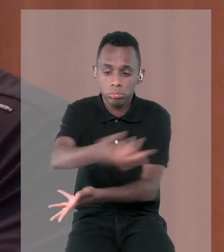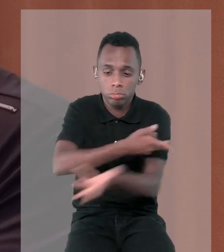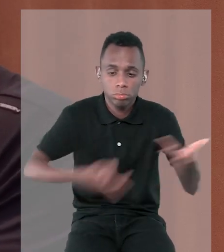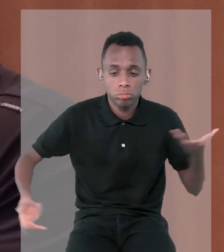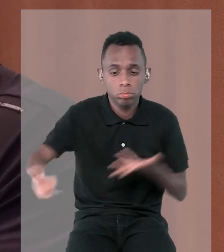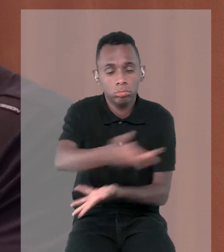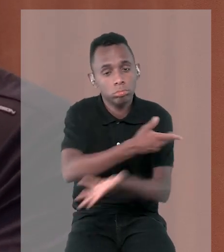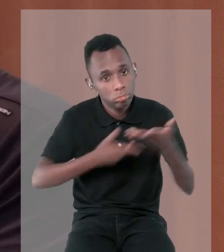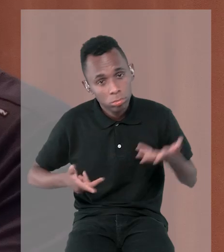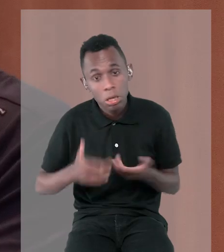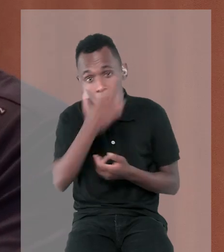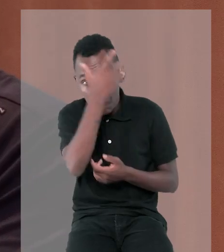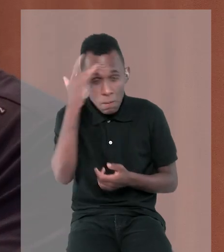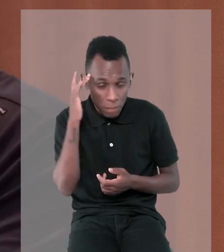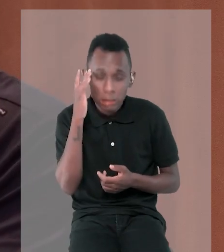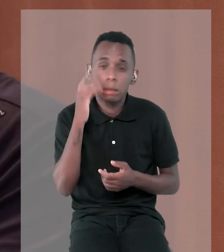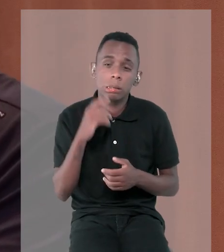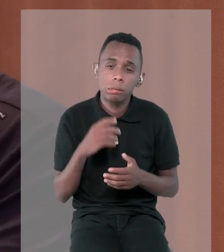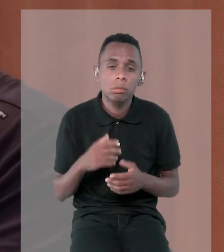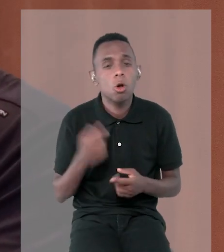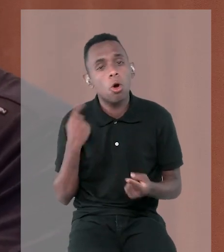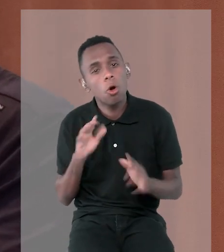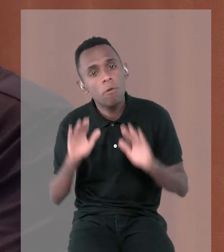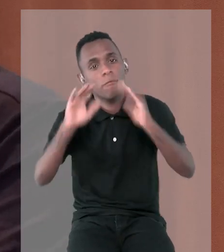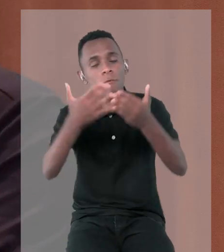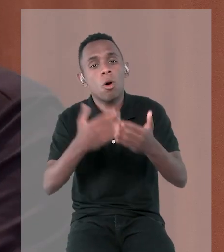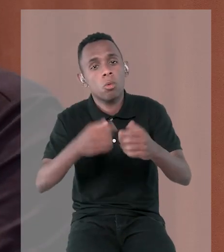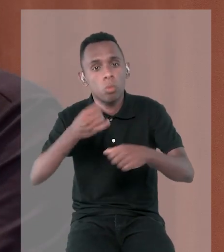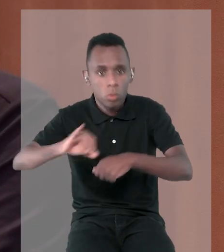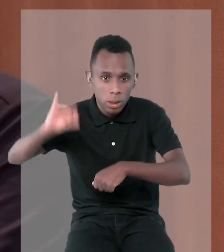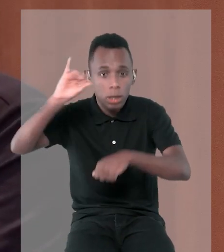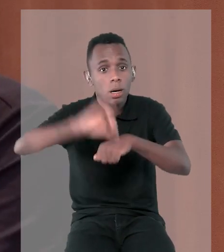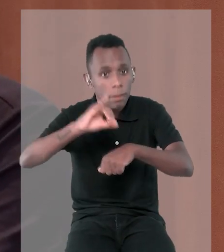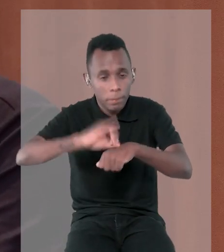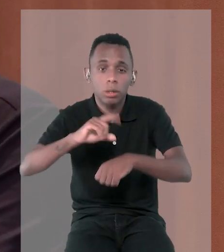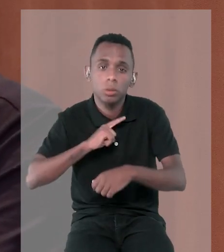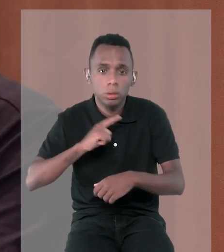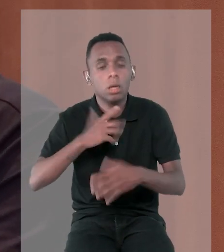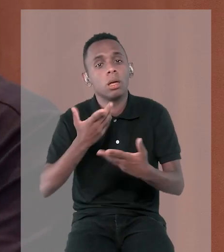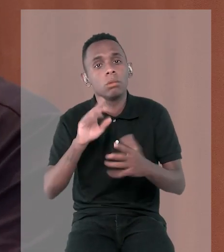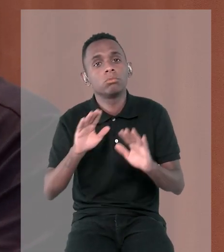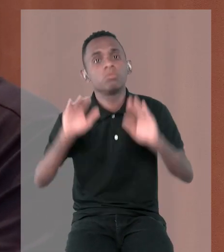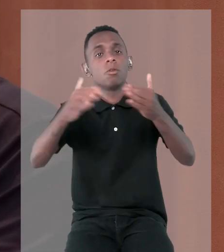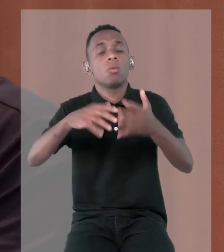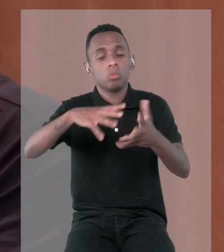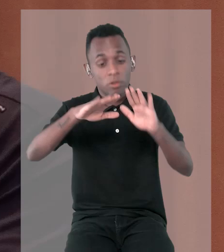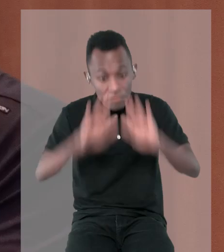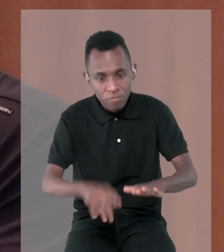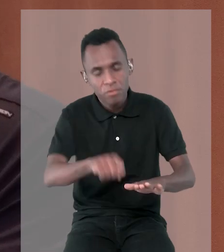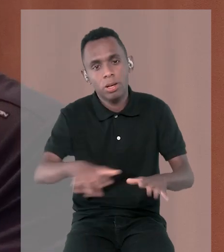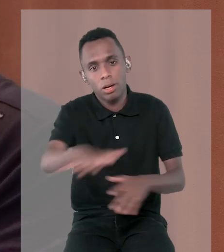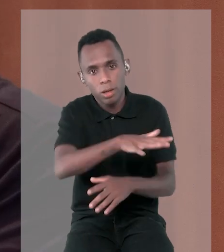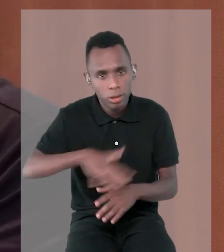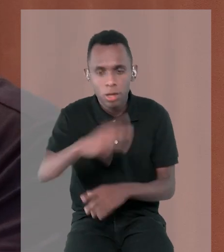local. E aí aquelas pessoas que tinham como horizonte ir para a capital, eles têm como horizonte ficar na terra